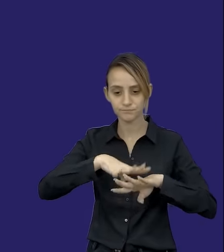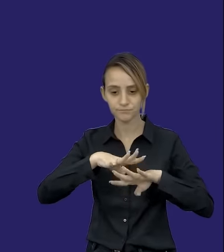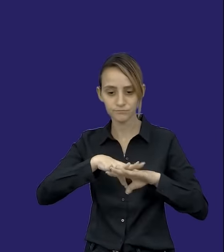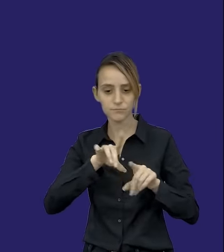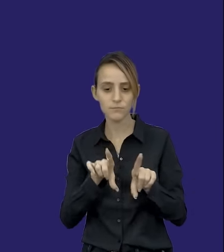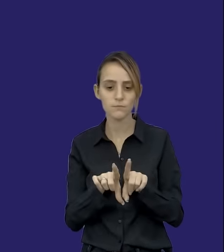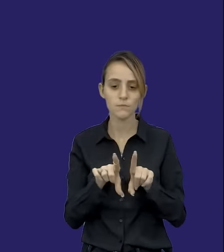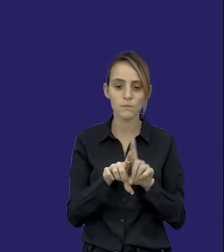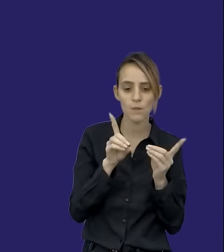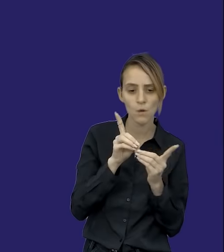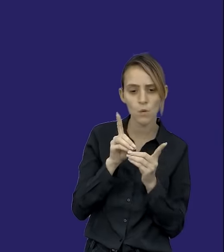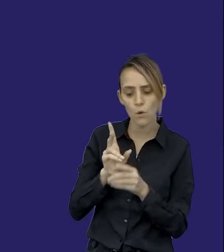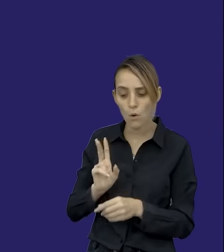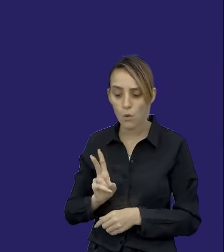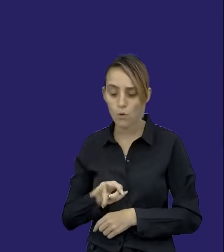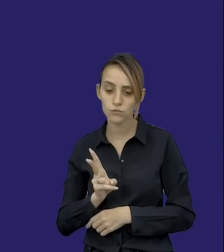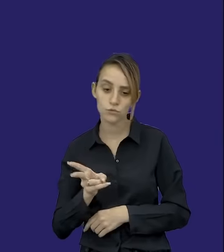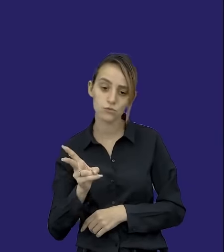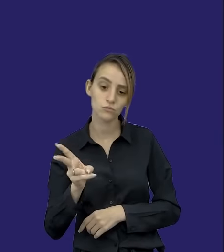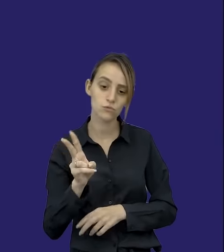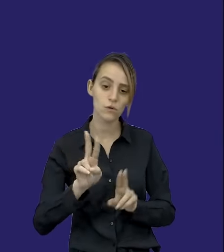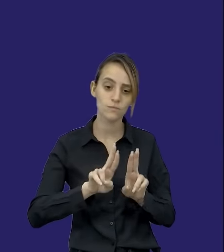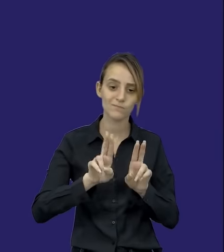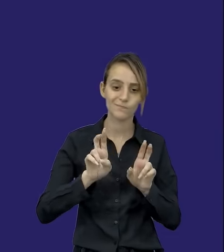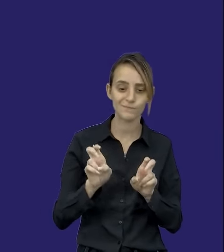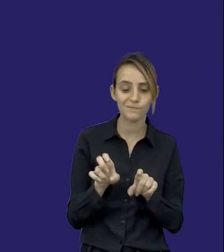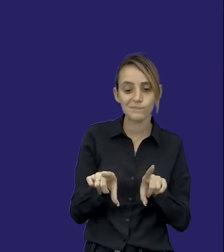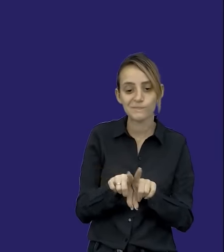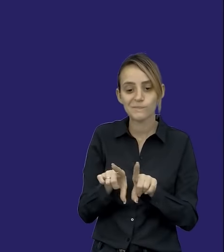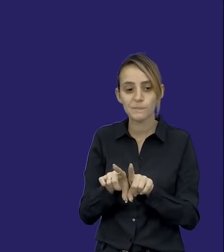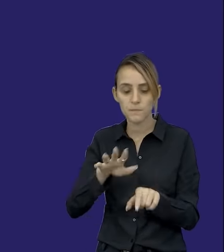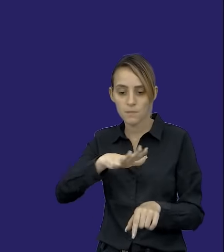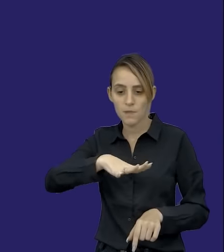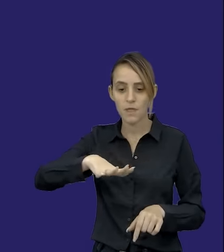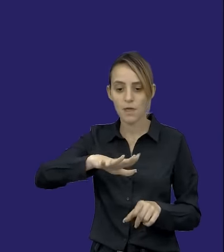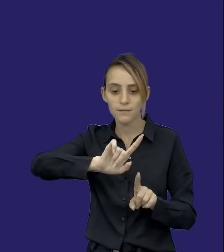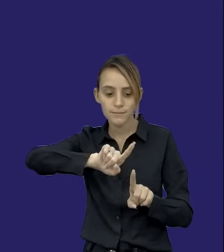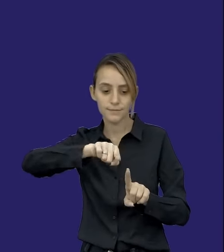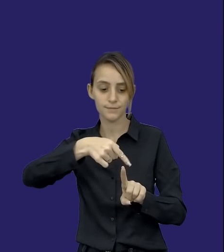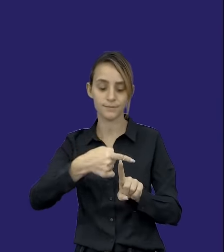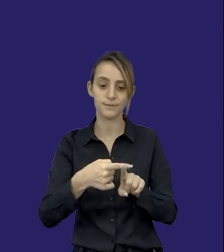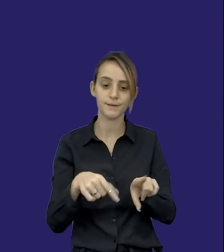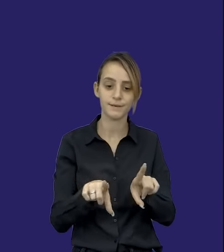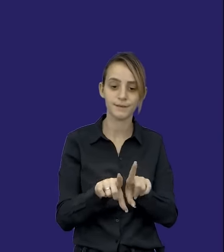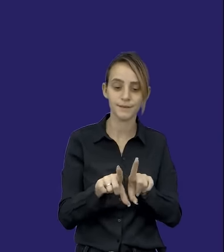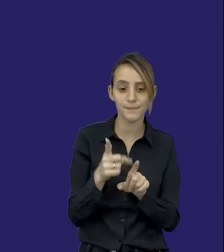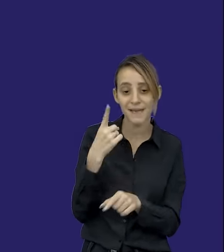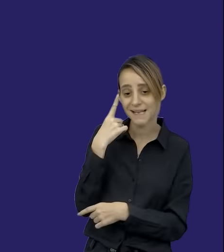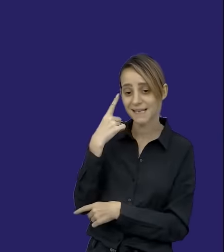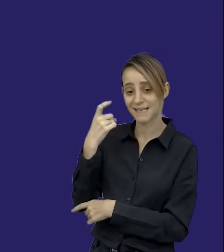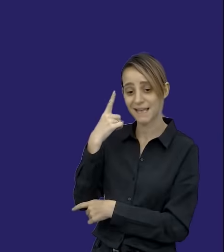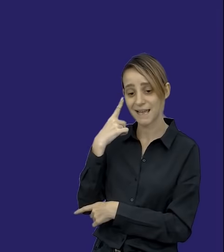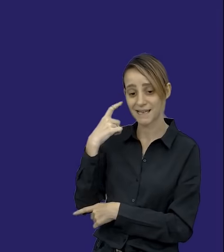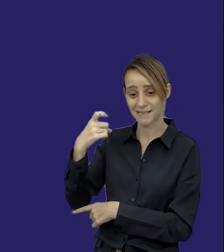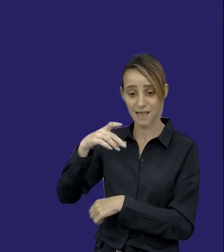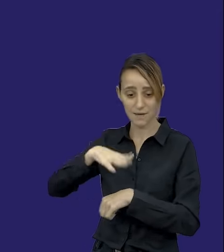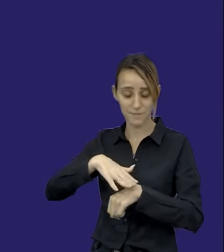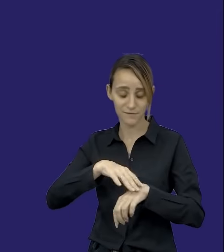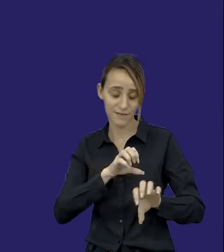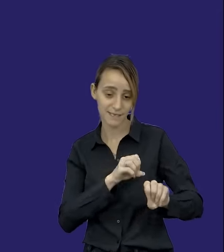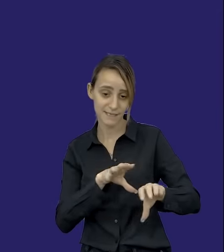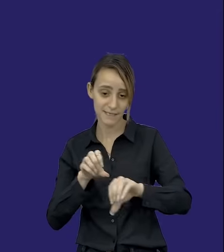continuar discutindo, em relação ao campo aditivo, as ideias que contemplam esse campo aditivo,